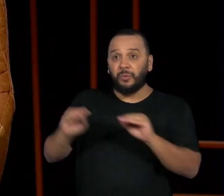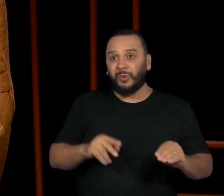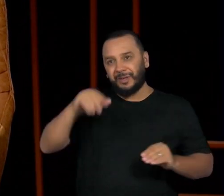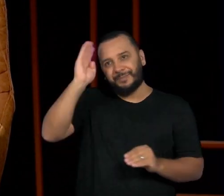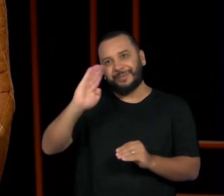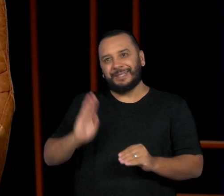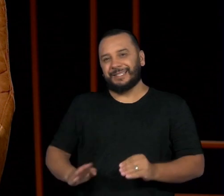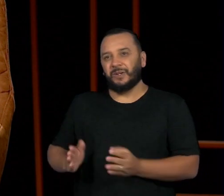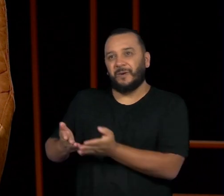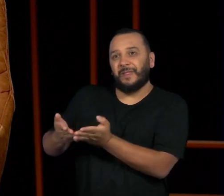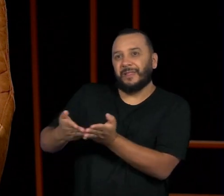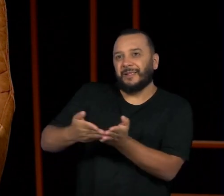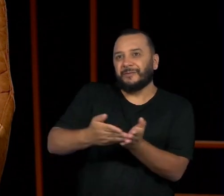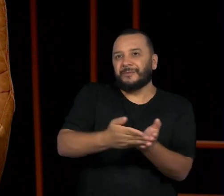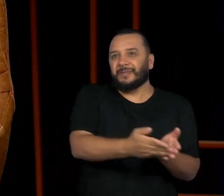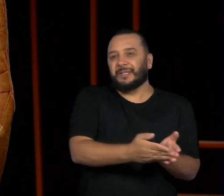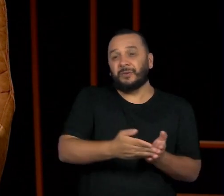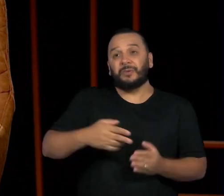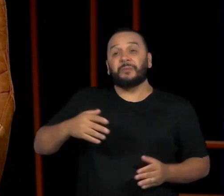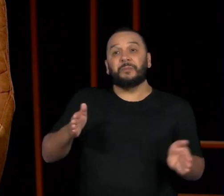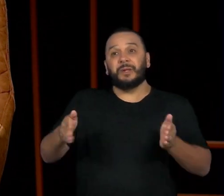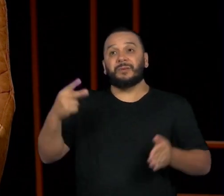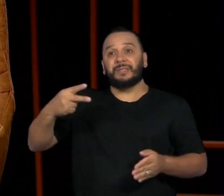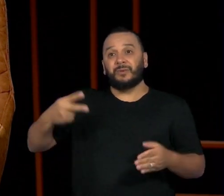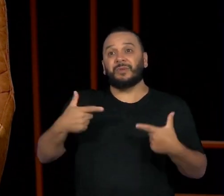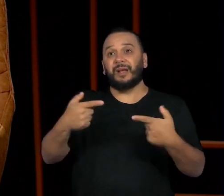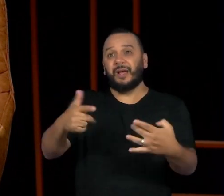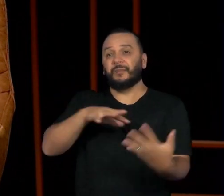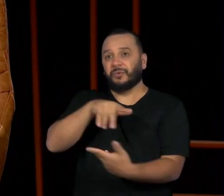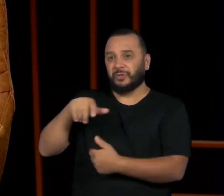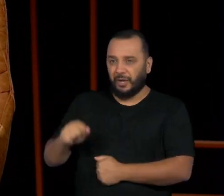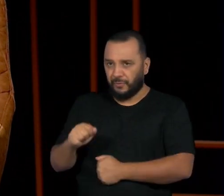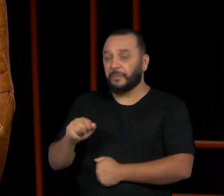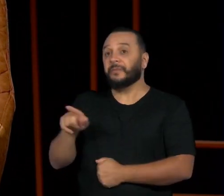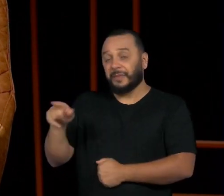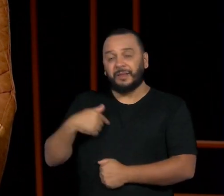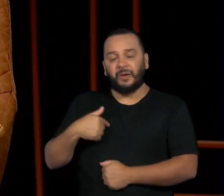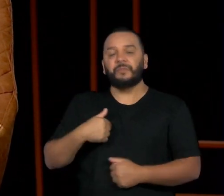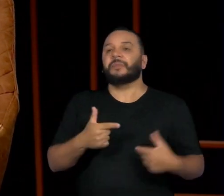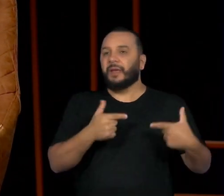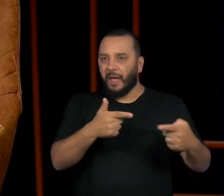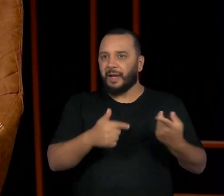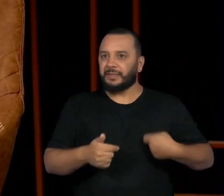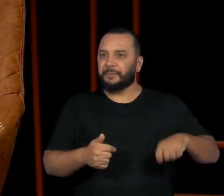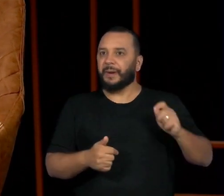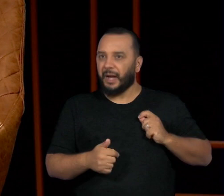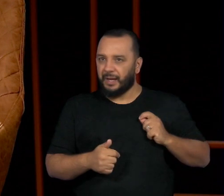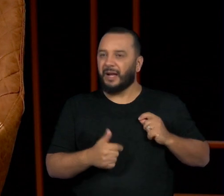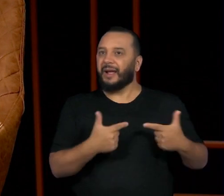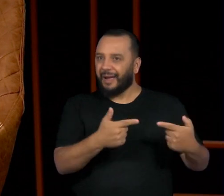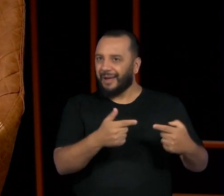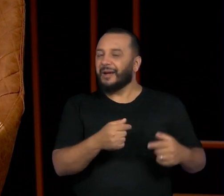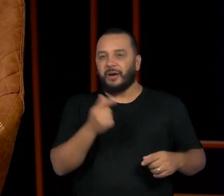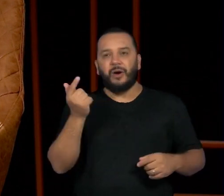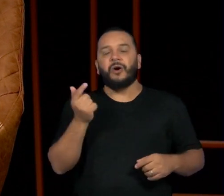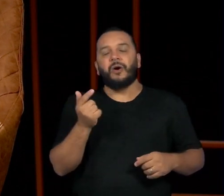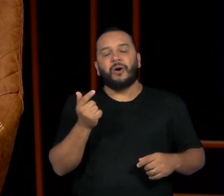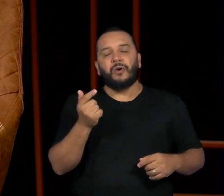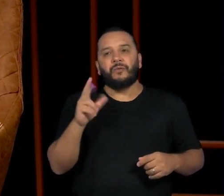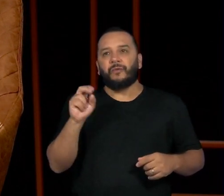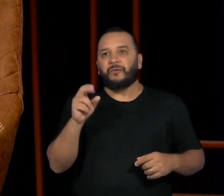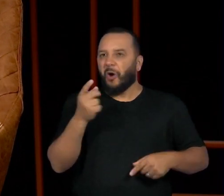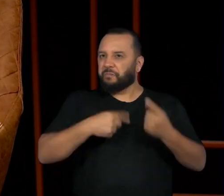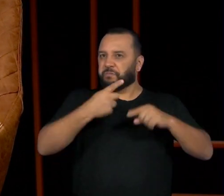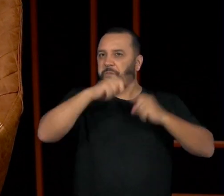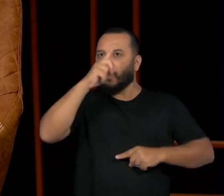minha avó é uma sobrevivente de 2 guerras, a Guerra Civil Espanhola e a Segunda Guerra Mundial. E me encantava,